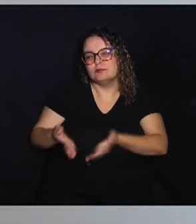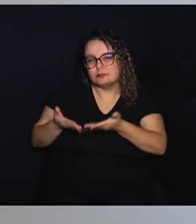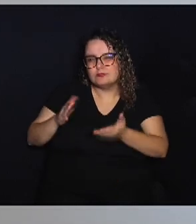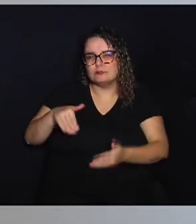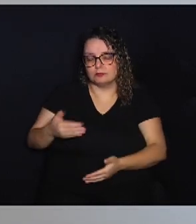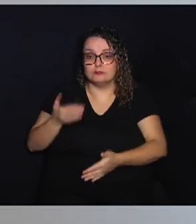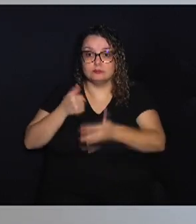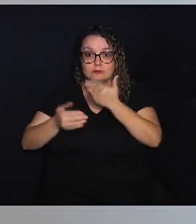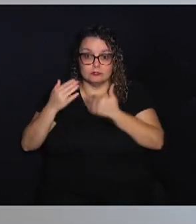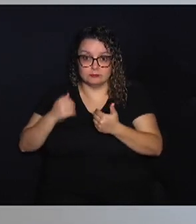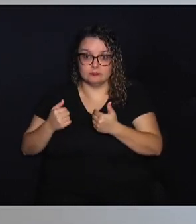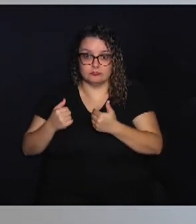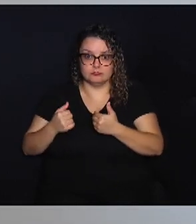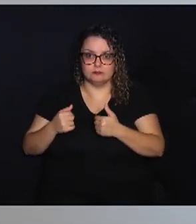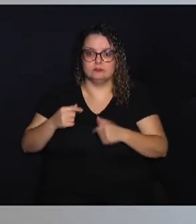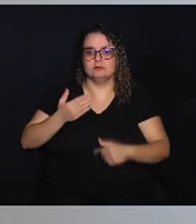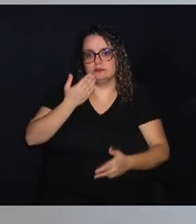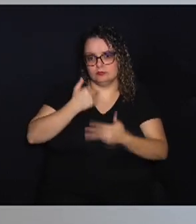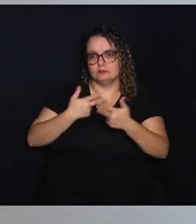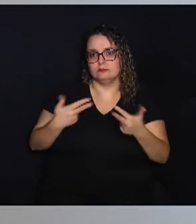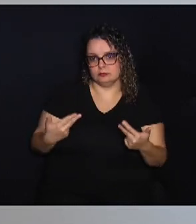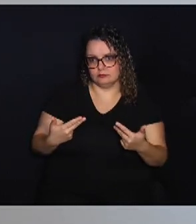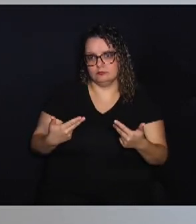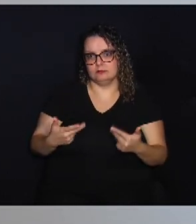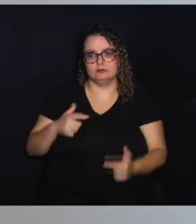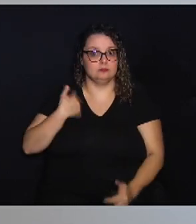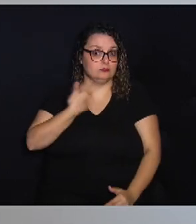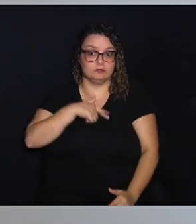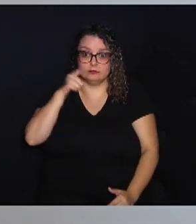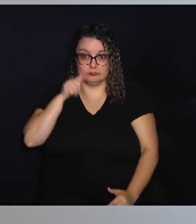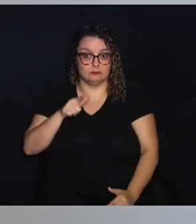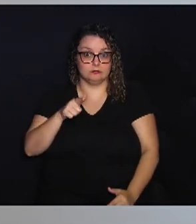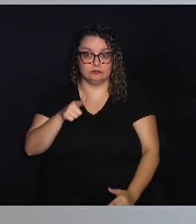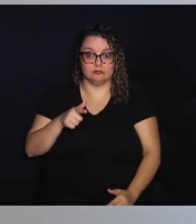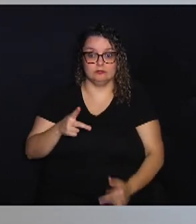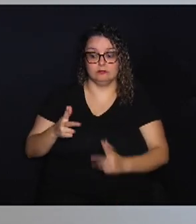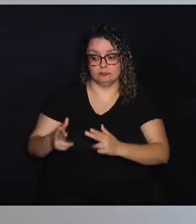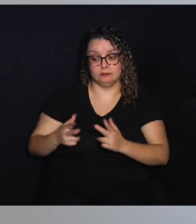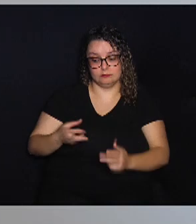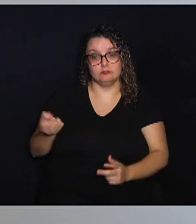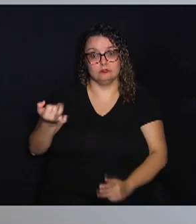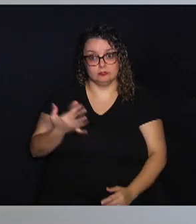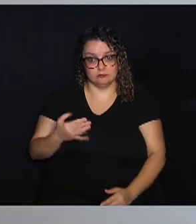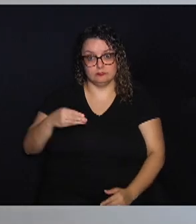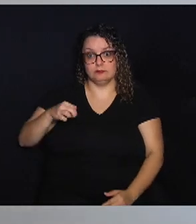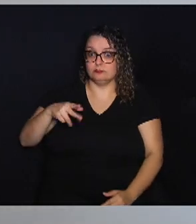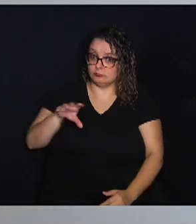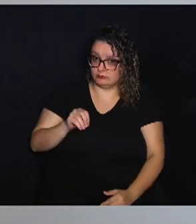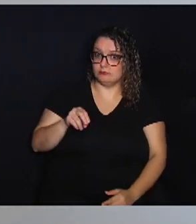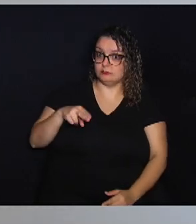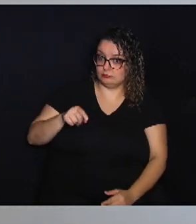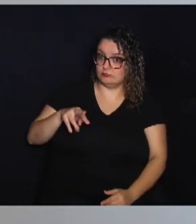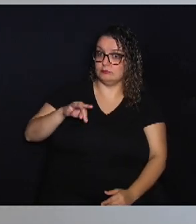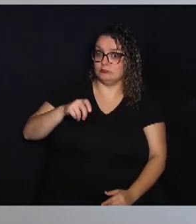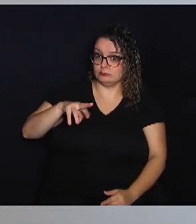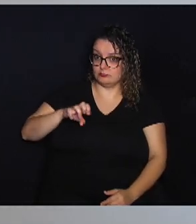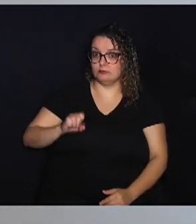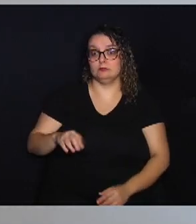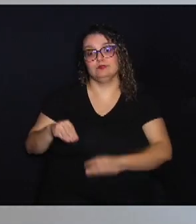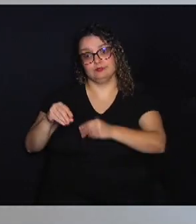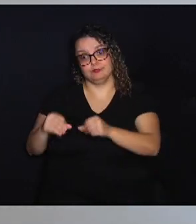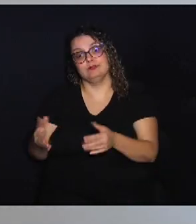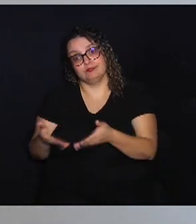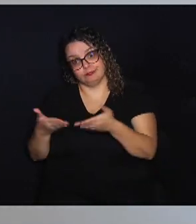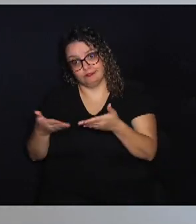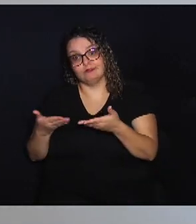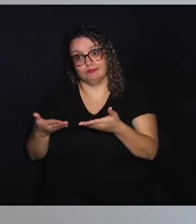consumidos esses alimentos, a gente não consegue extrair a mesma quantidade de micronutrientes devido a esse solo